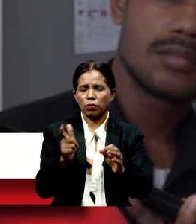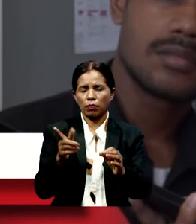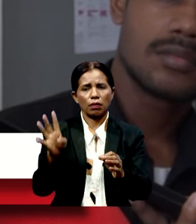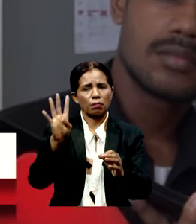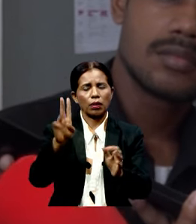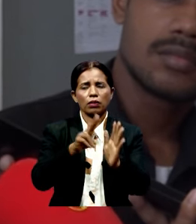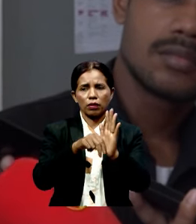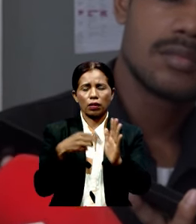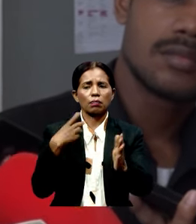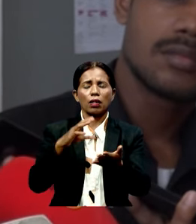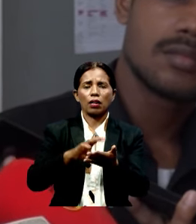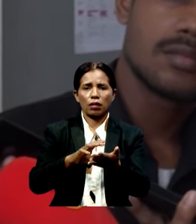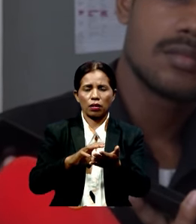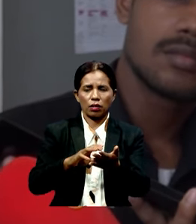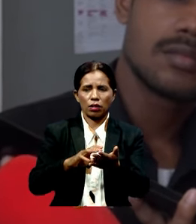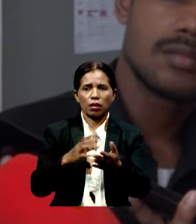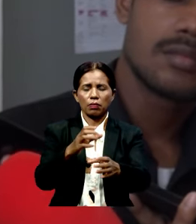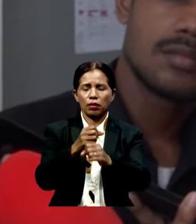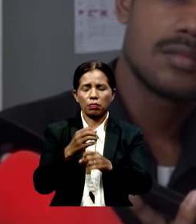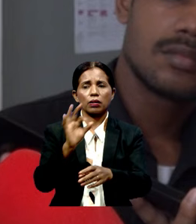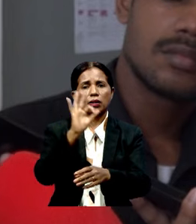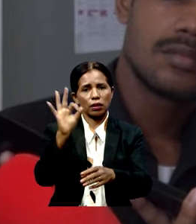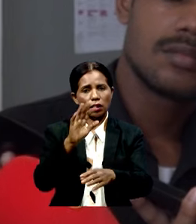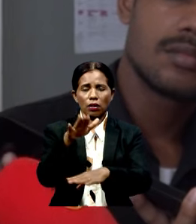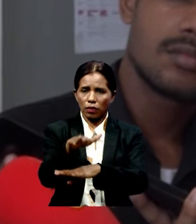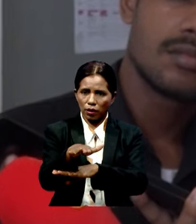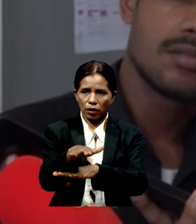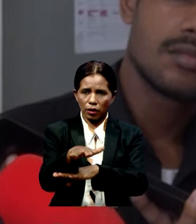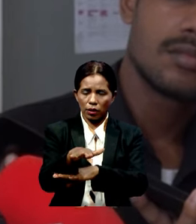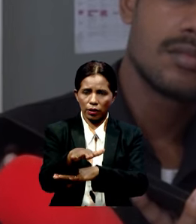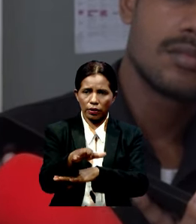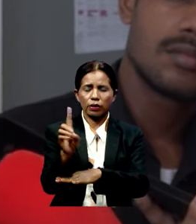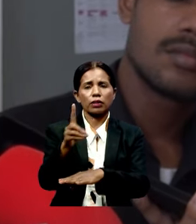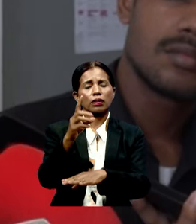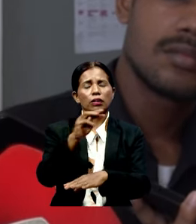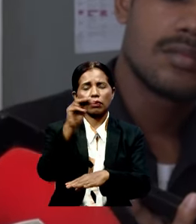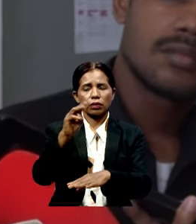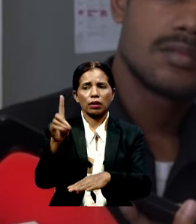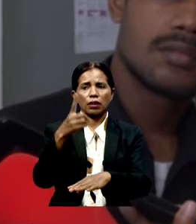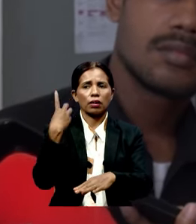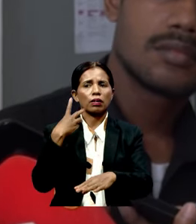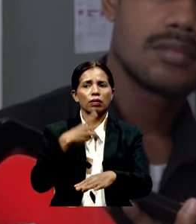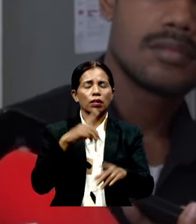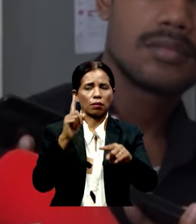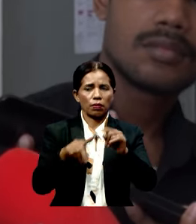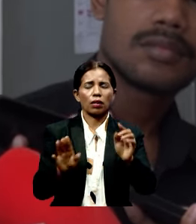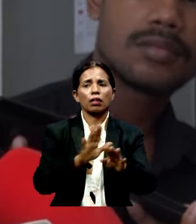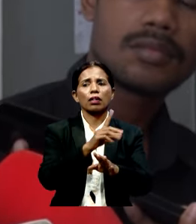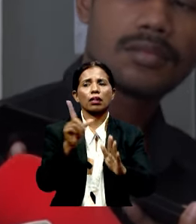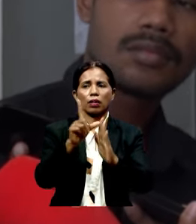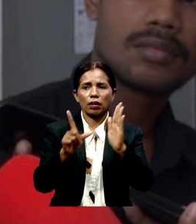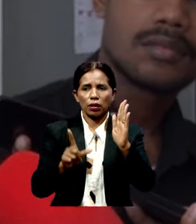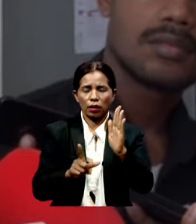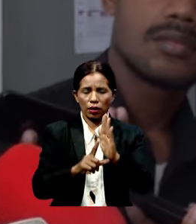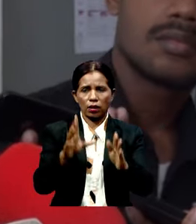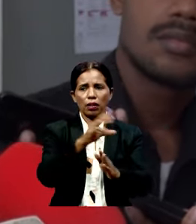ami ha prova ami simu hier sexta-feira lorai segunda da der sang ne tamba ite la bela conta sábado domingo tamba lei ni dia di